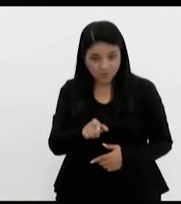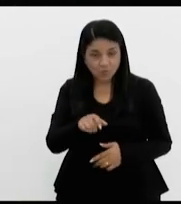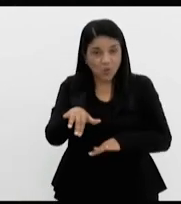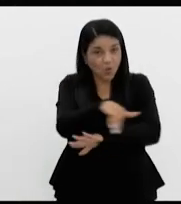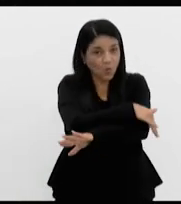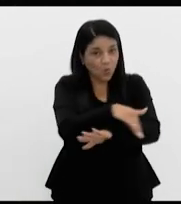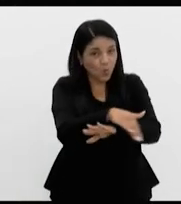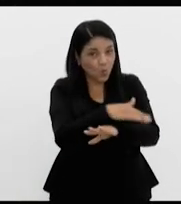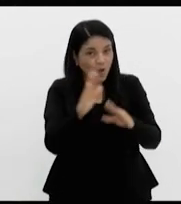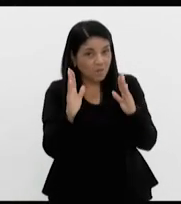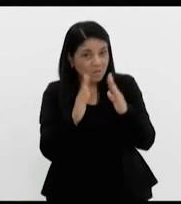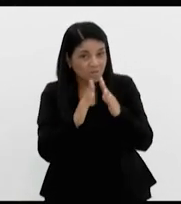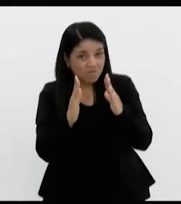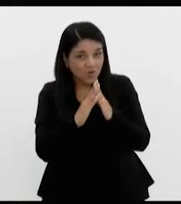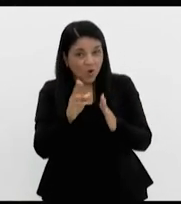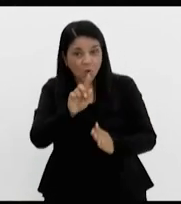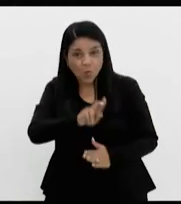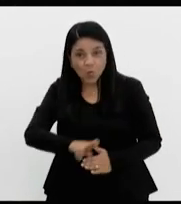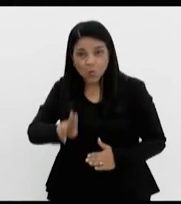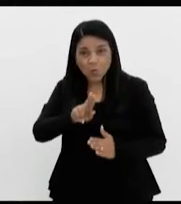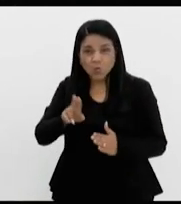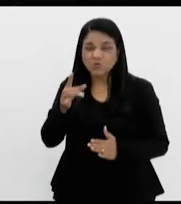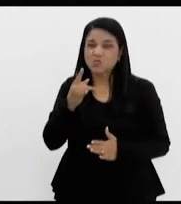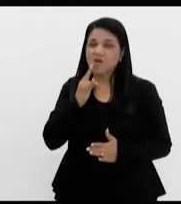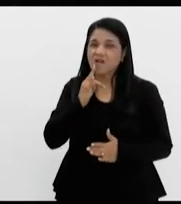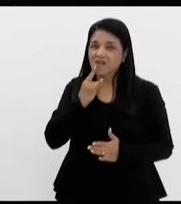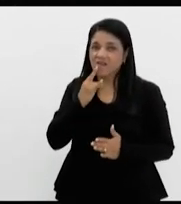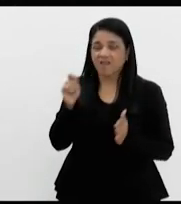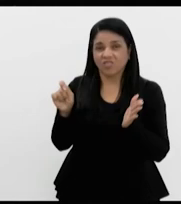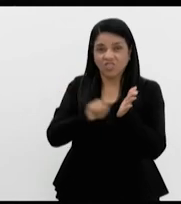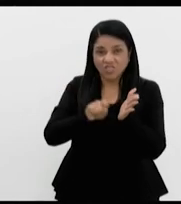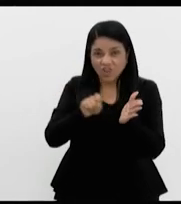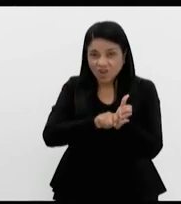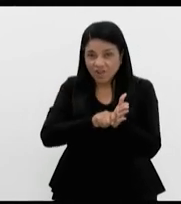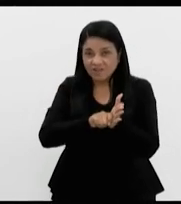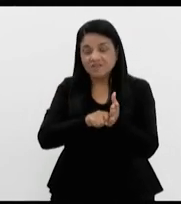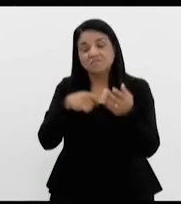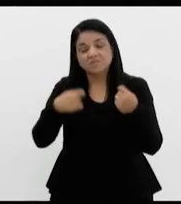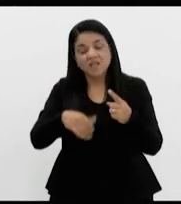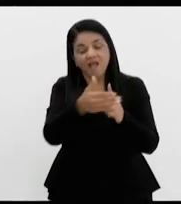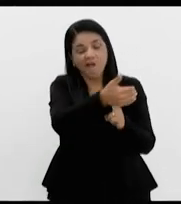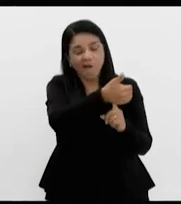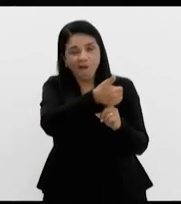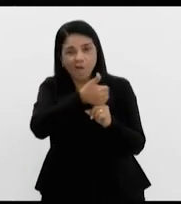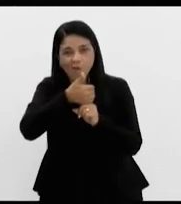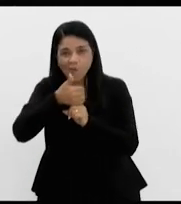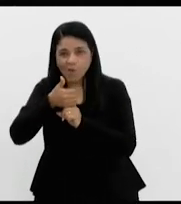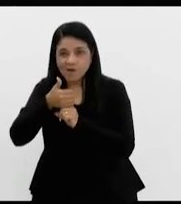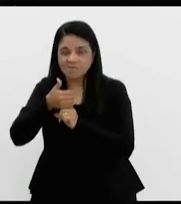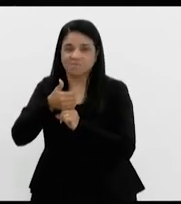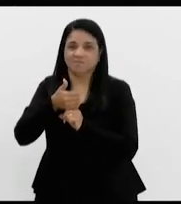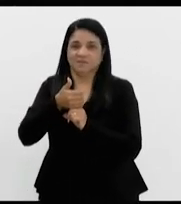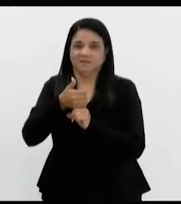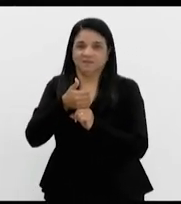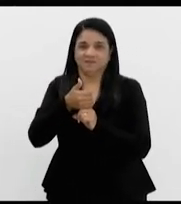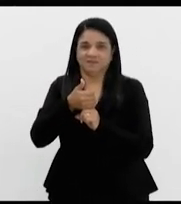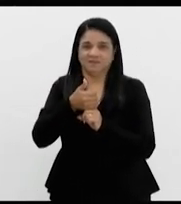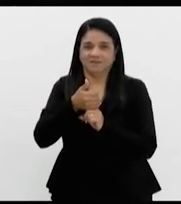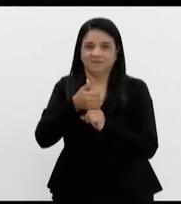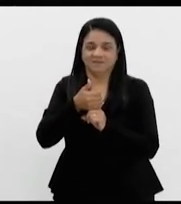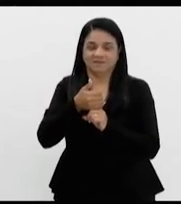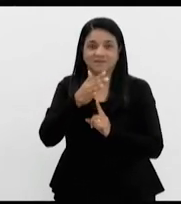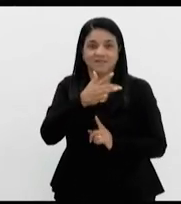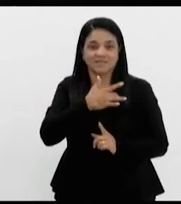de rua, fazendo uso abusivo de álcool e drogas, ela precisa ter o acolhimento primeiramente na rede